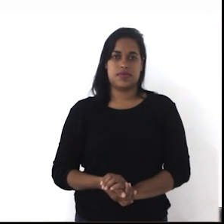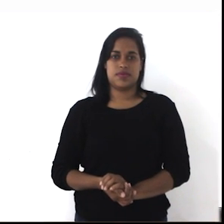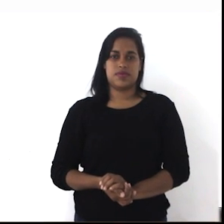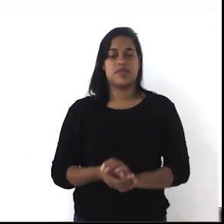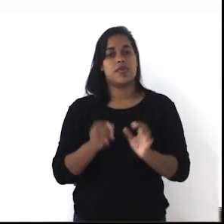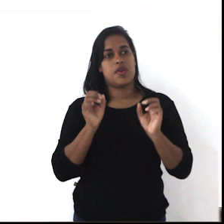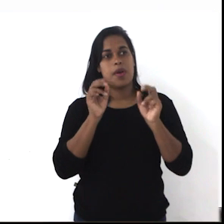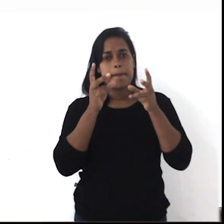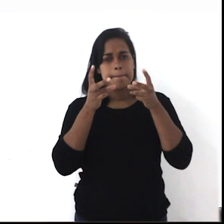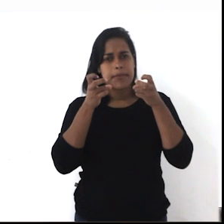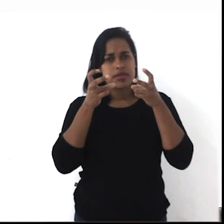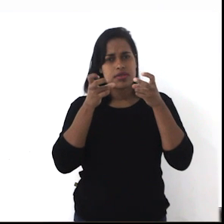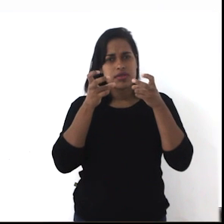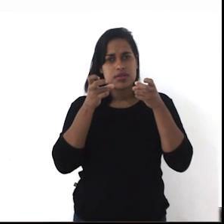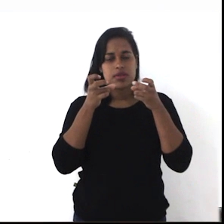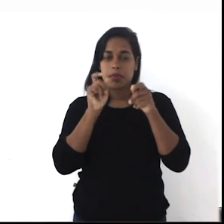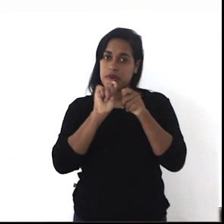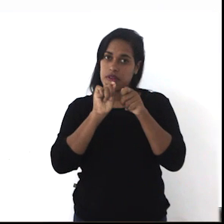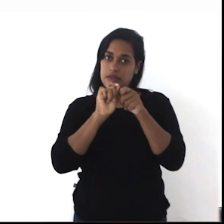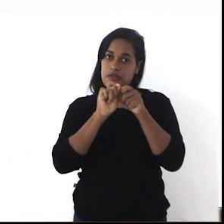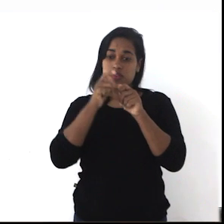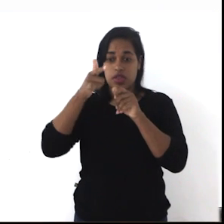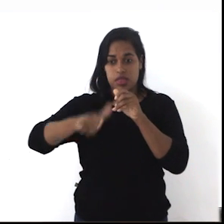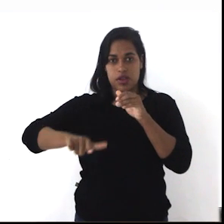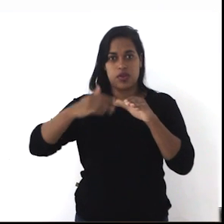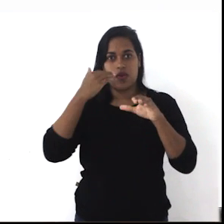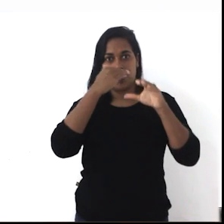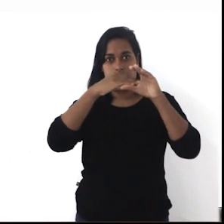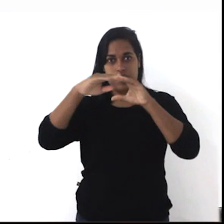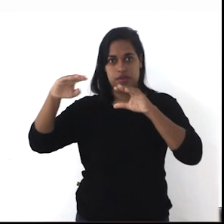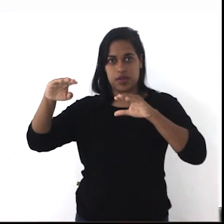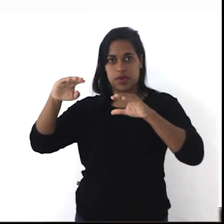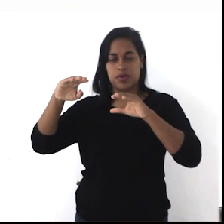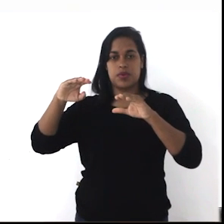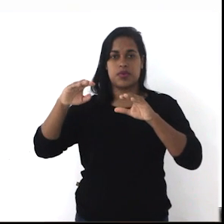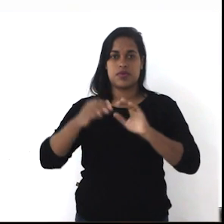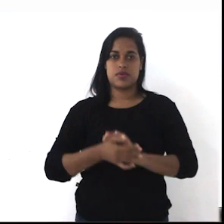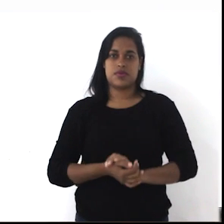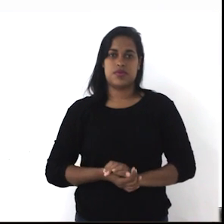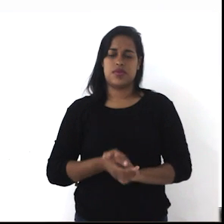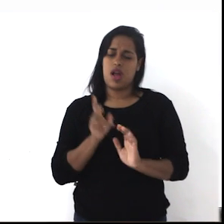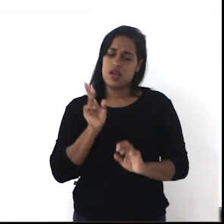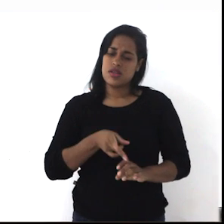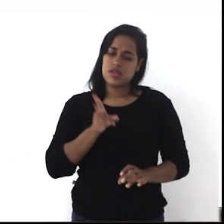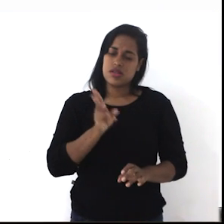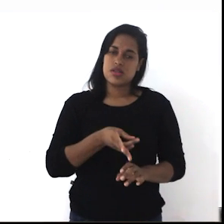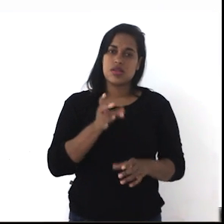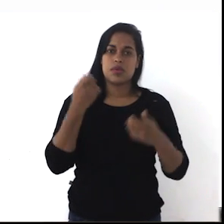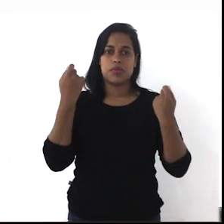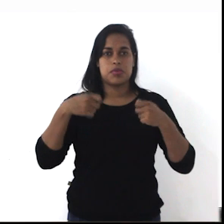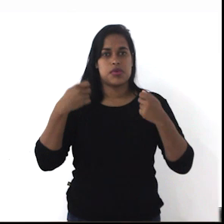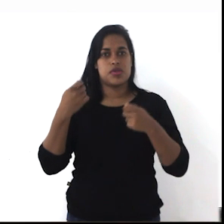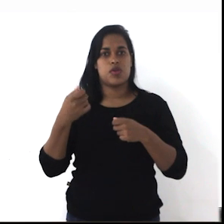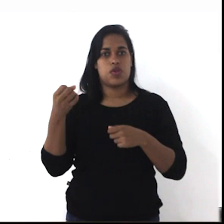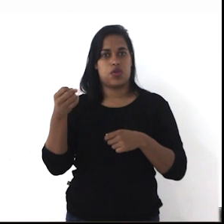Pronto, observe, como eu fiz o reenvio, aí ele está sempre acrescentando um novo valor.